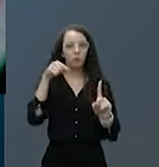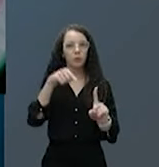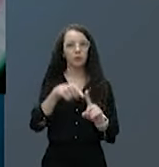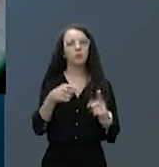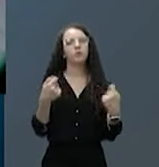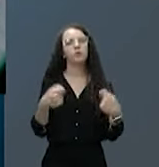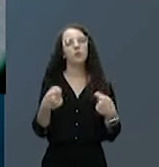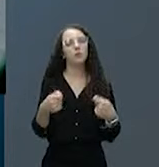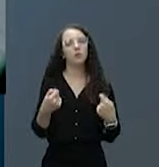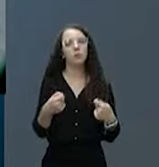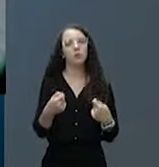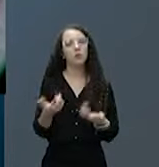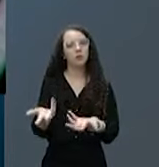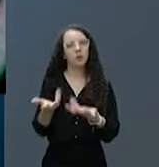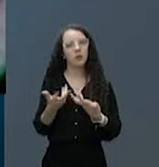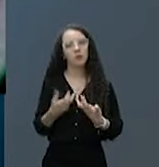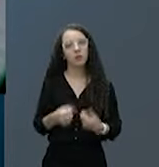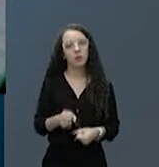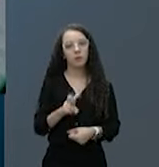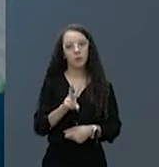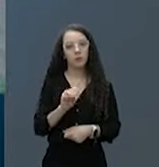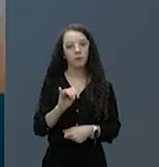da vice-presidência,